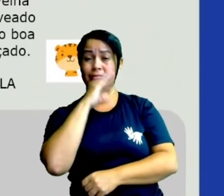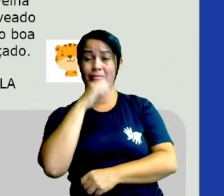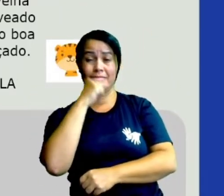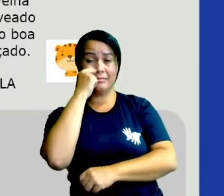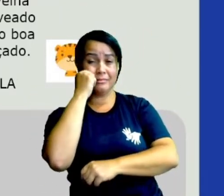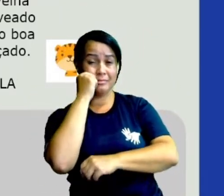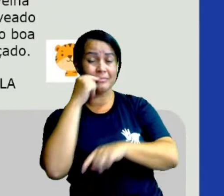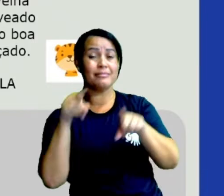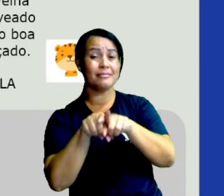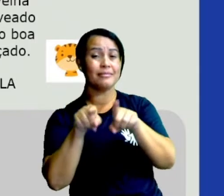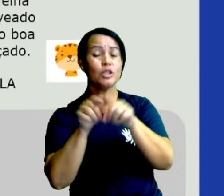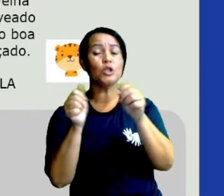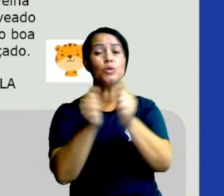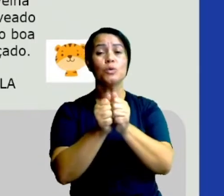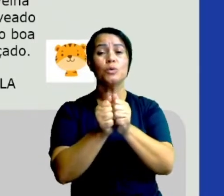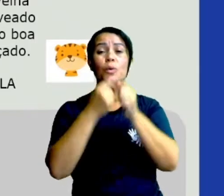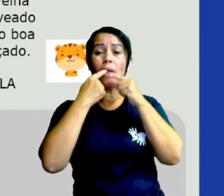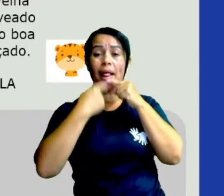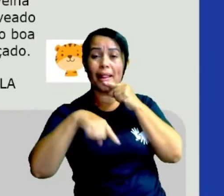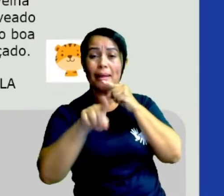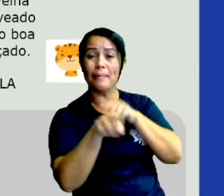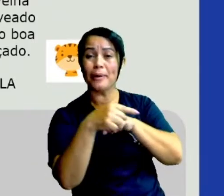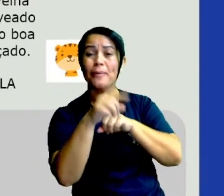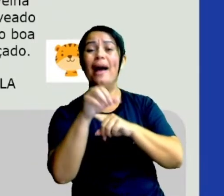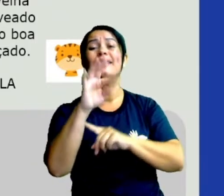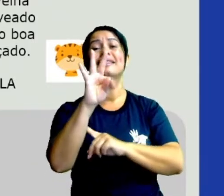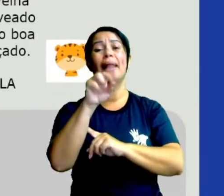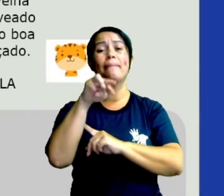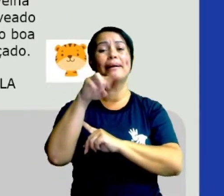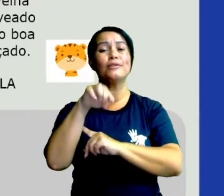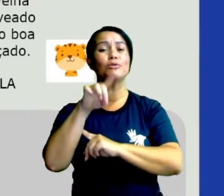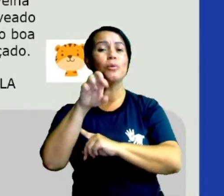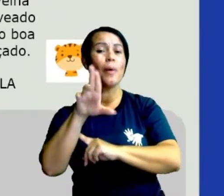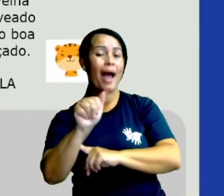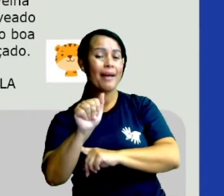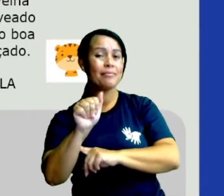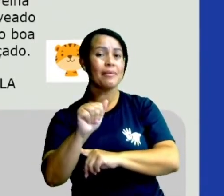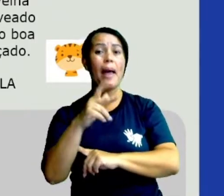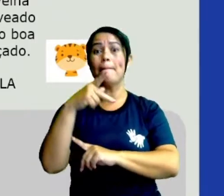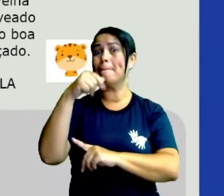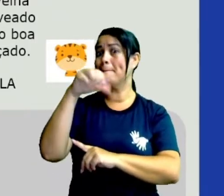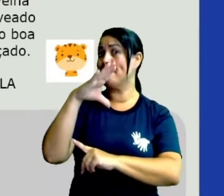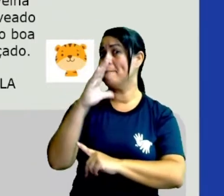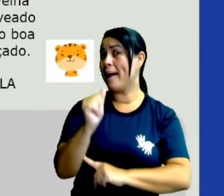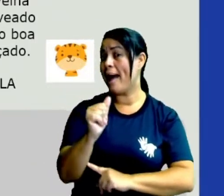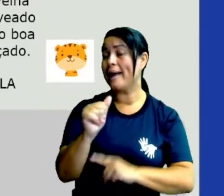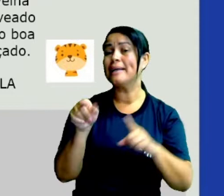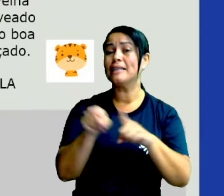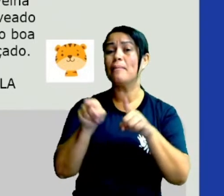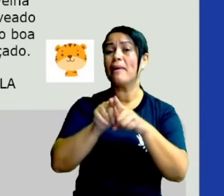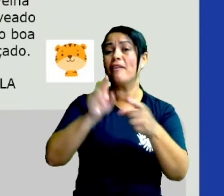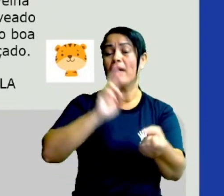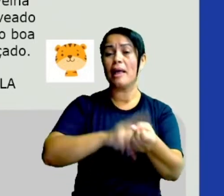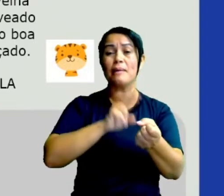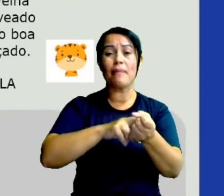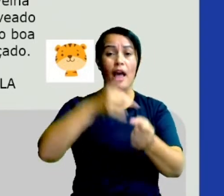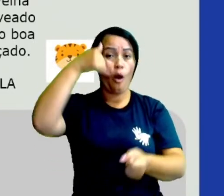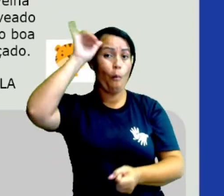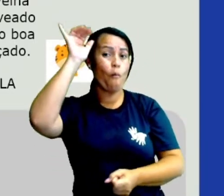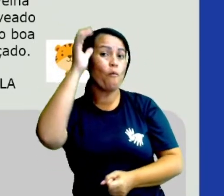com o tamanduá vai rimar a vaca vai animar com